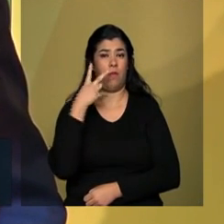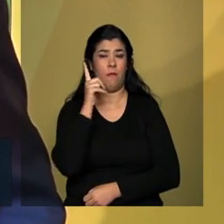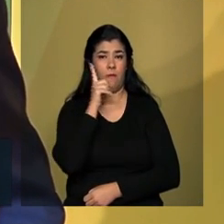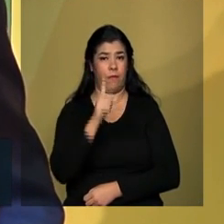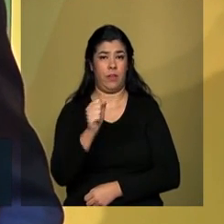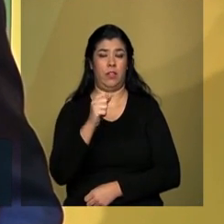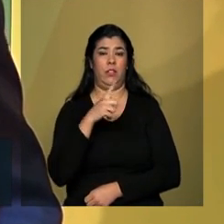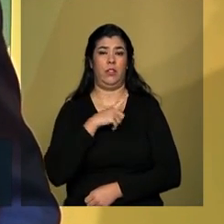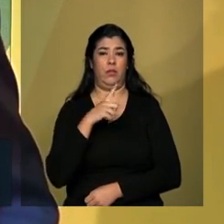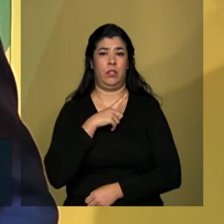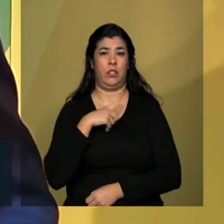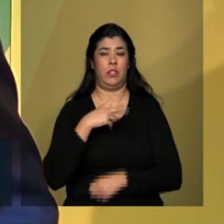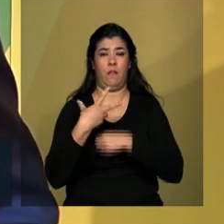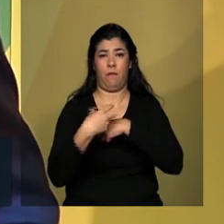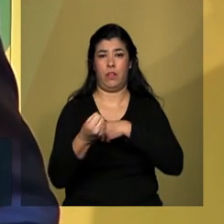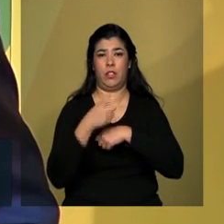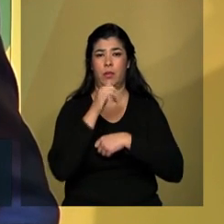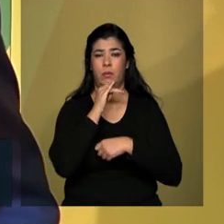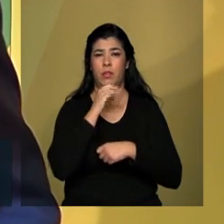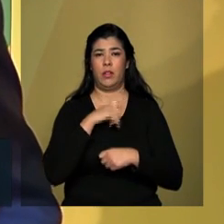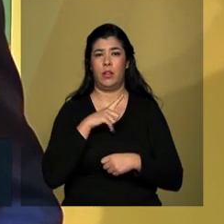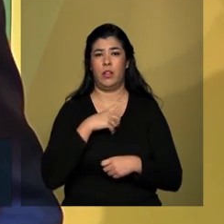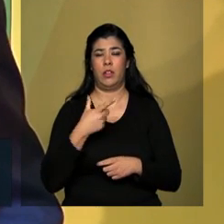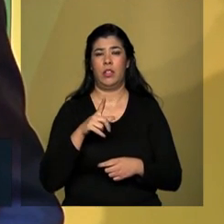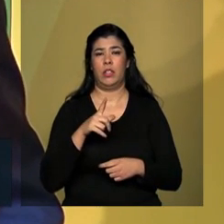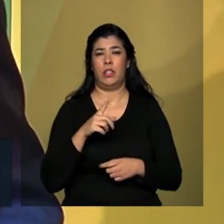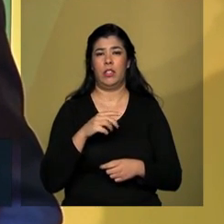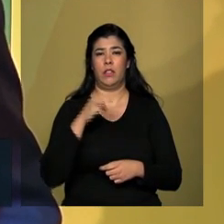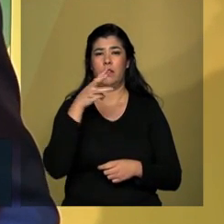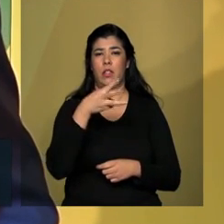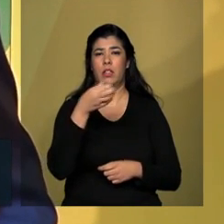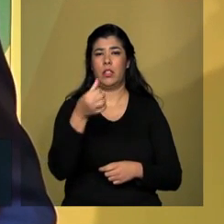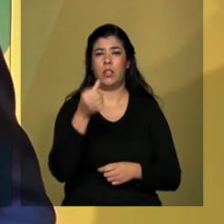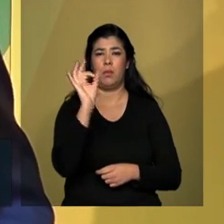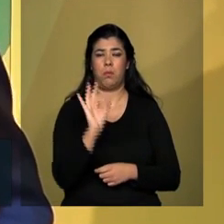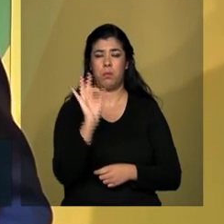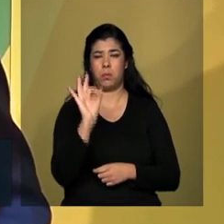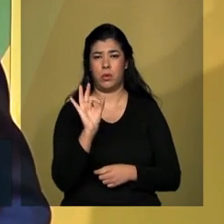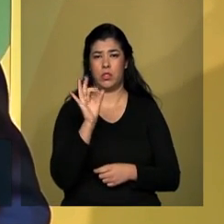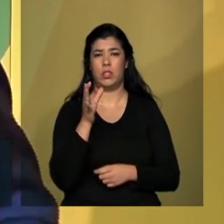Tinha um corte de cabelo 36%, fizemos um investimento de quase